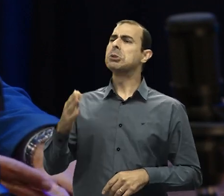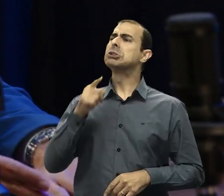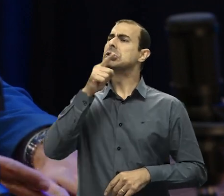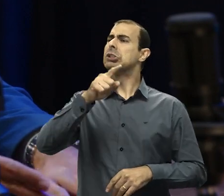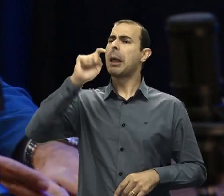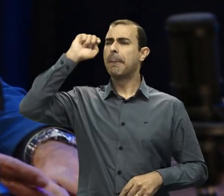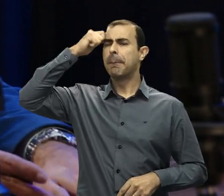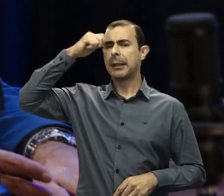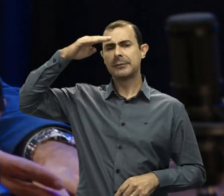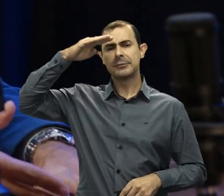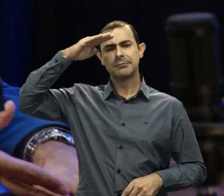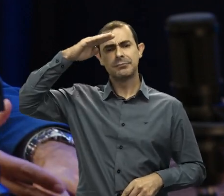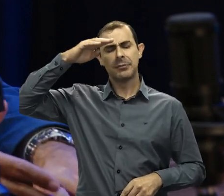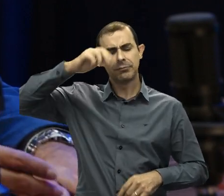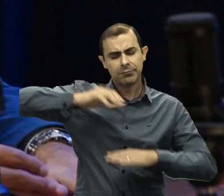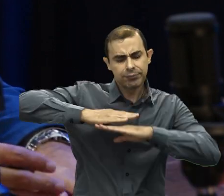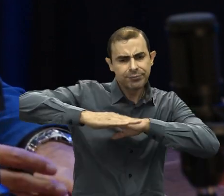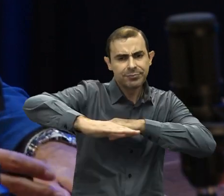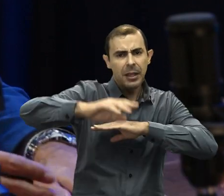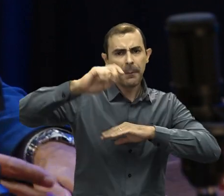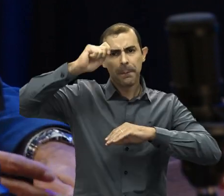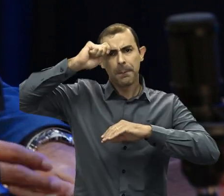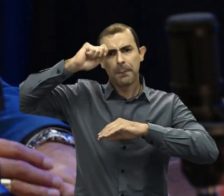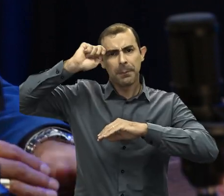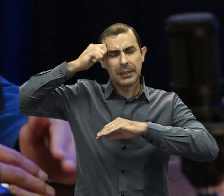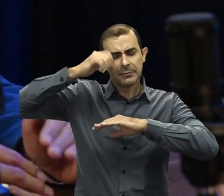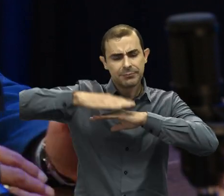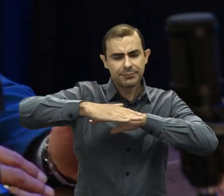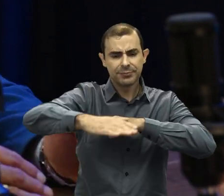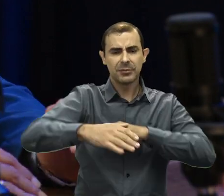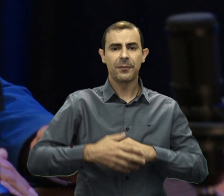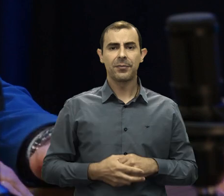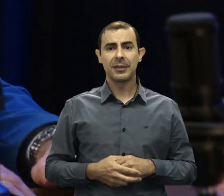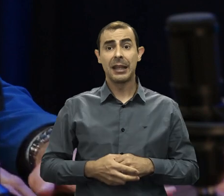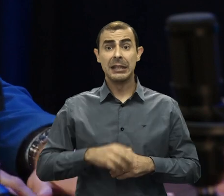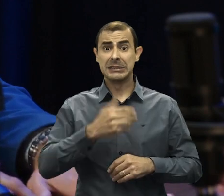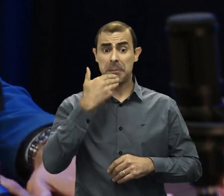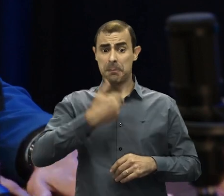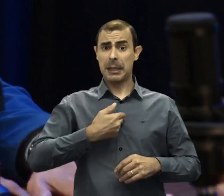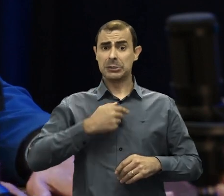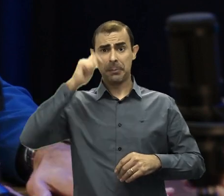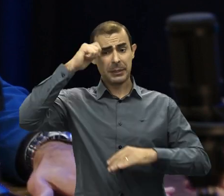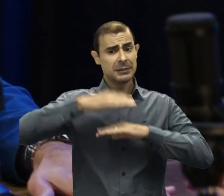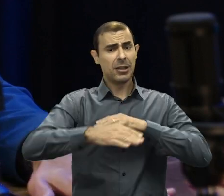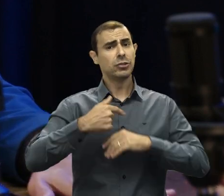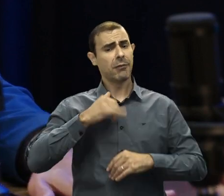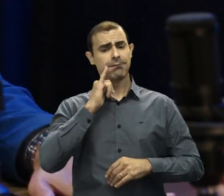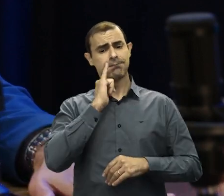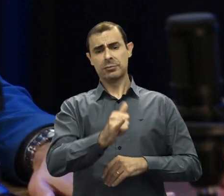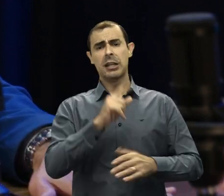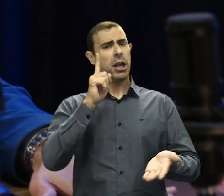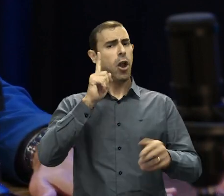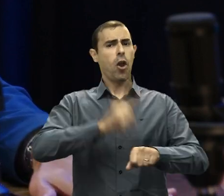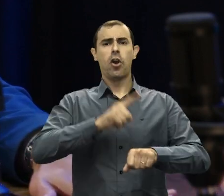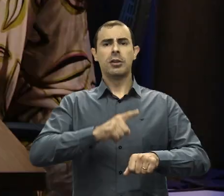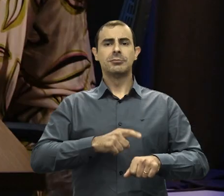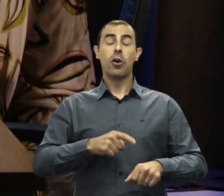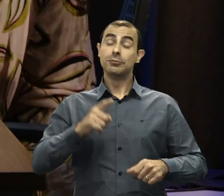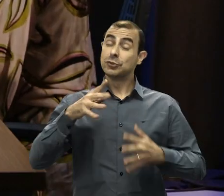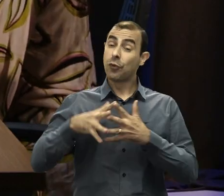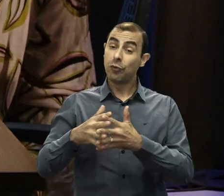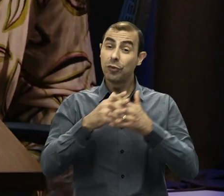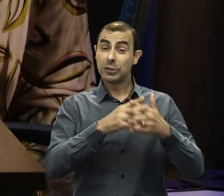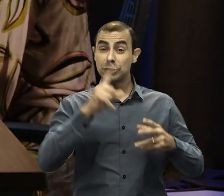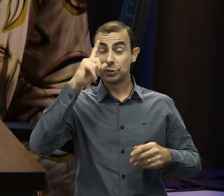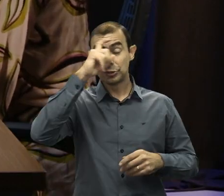asfalto. Né? Quando fala a questão de asfalto, eu sou muito reto. Falo, isso aí é uma questão muito complexa, tem que ter recurso.